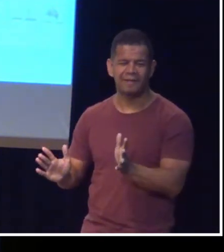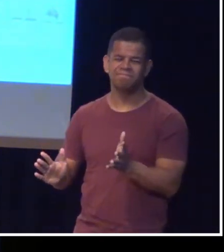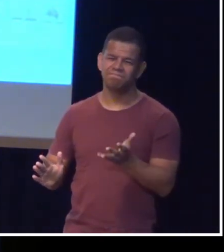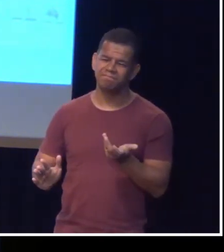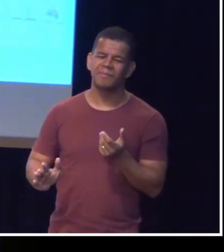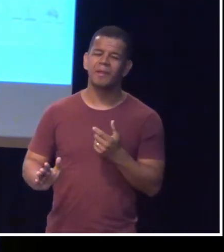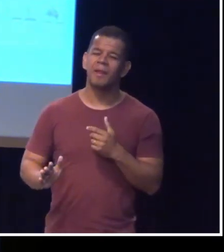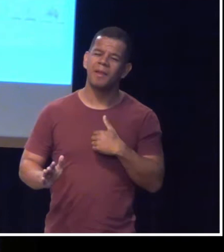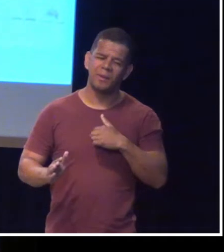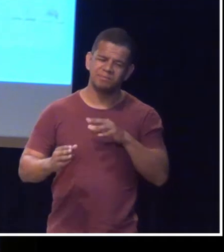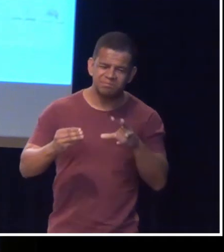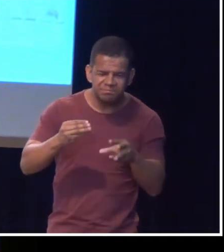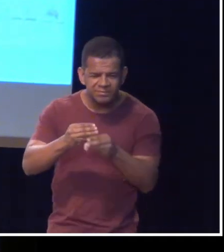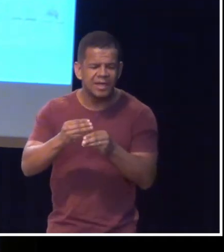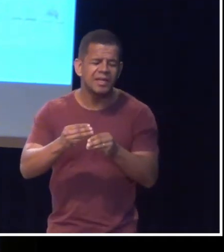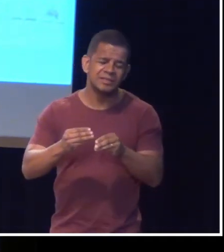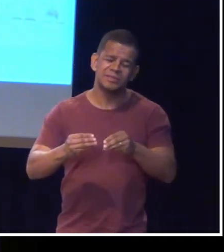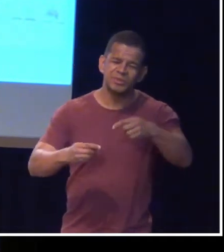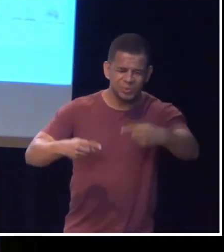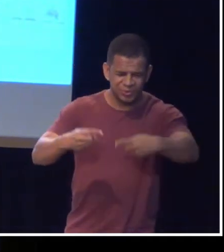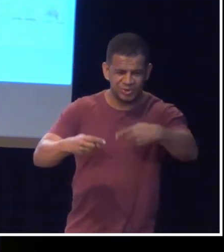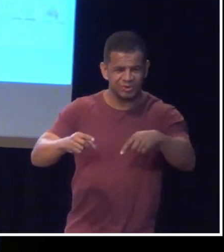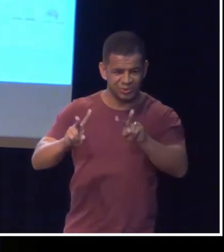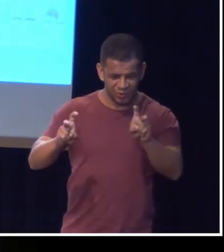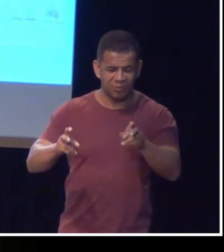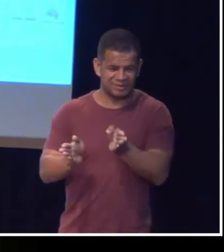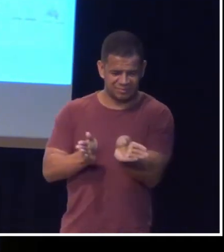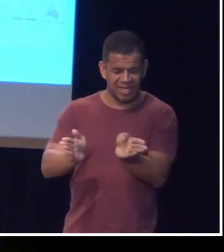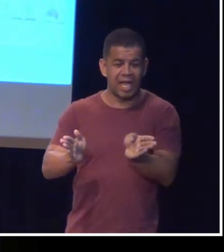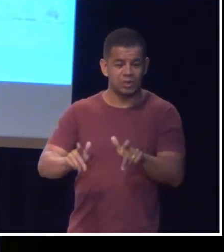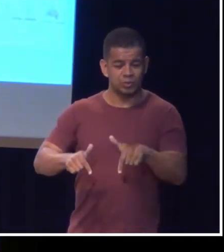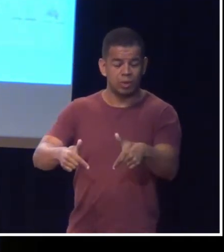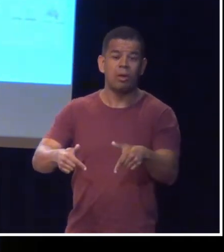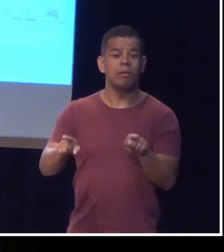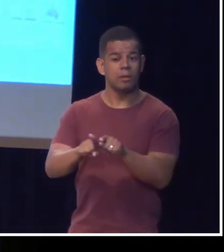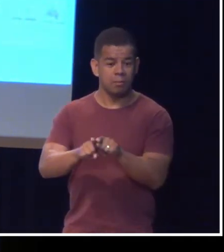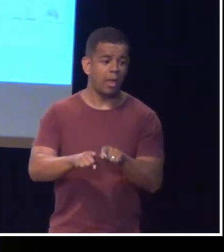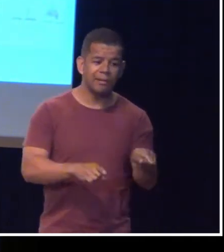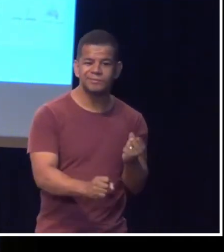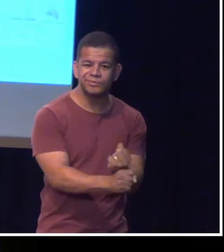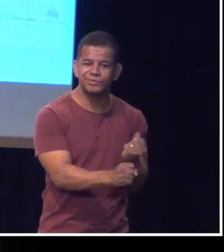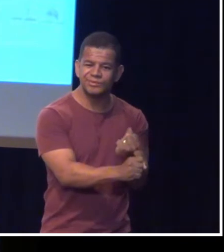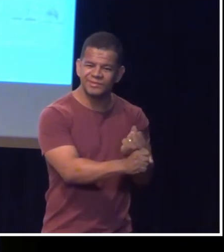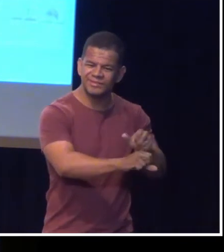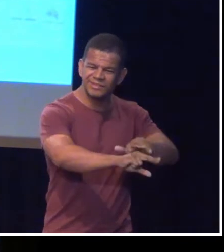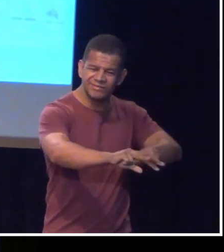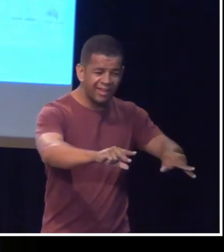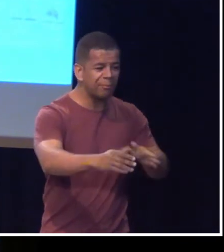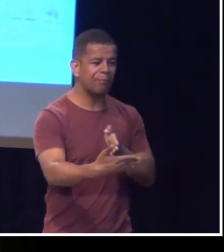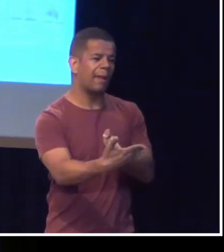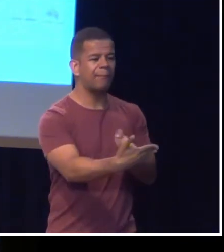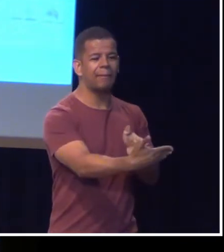mais para a gente poder discutir é a atitudinal, mas não vou deixar de mostrar as outras. Né? A arquitetônica, como a gente já conhece, obstáculos que impedem